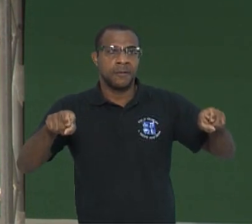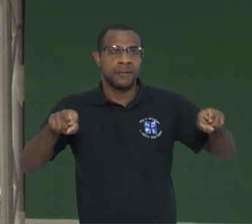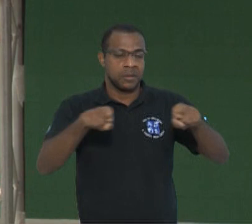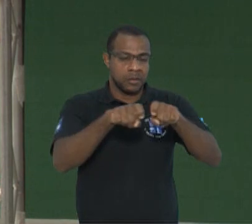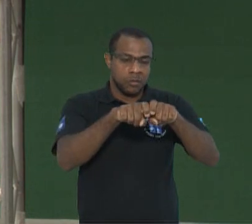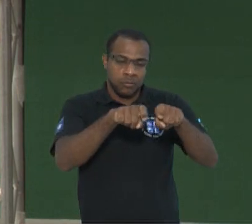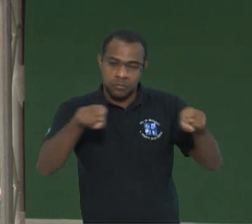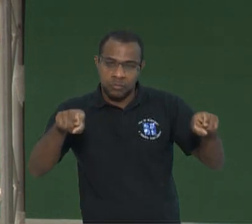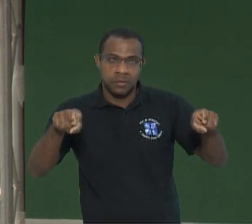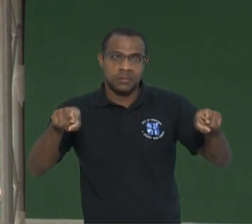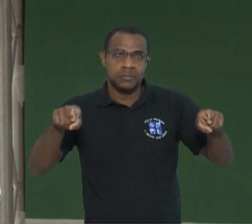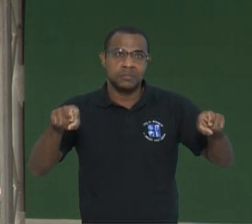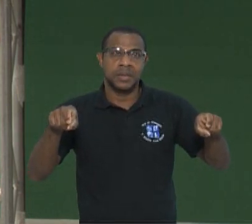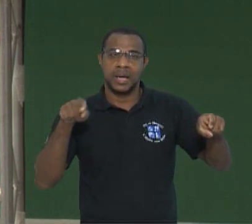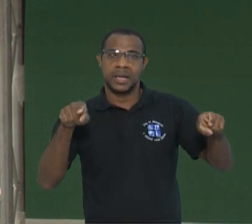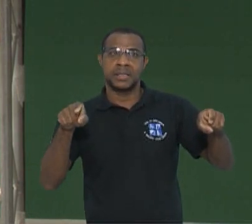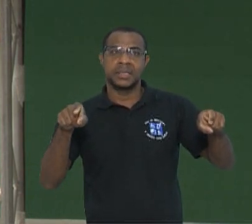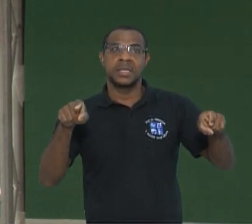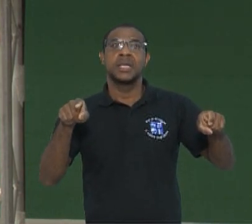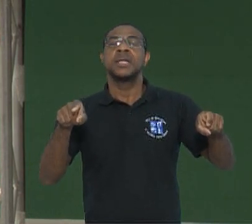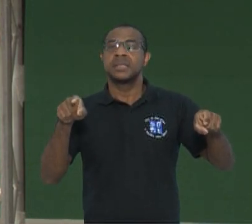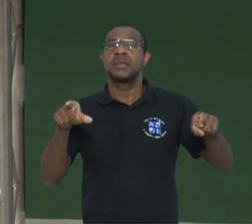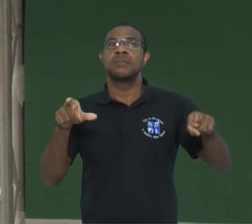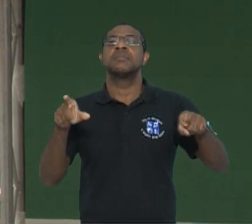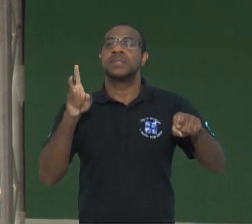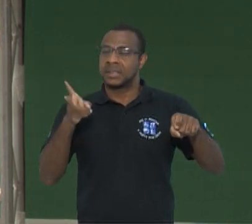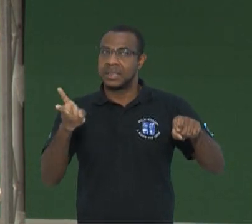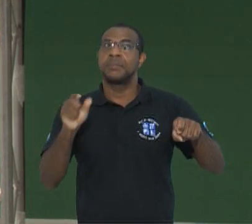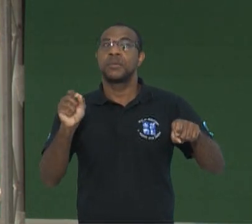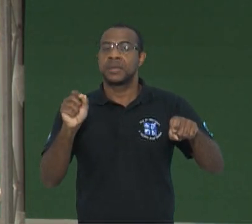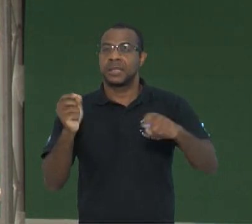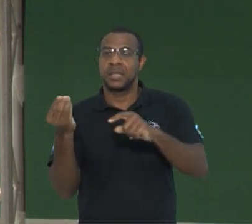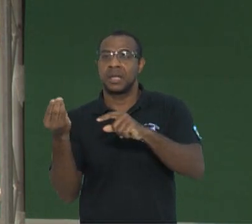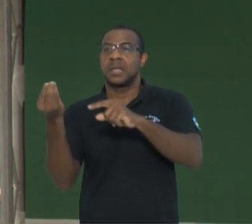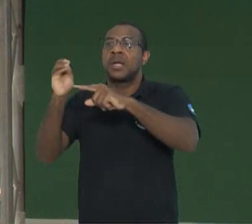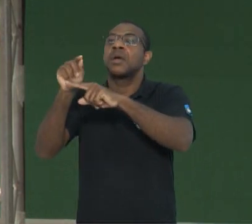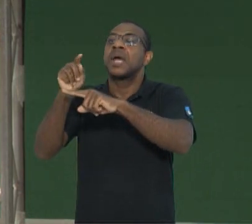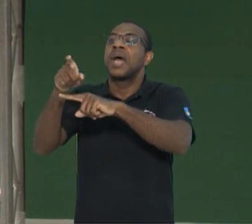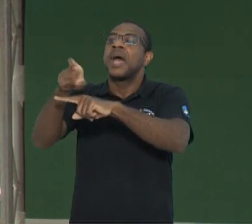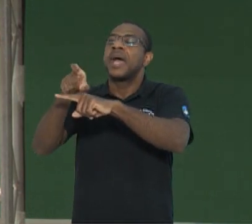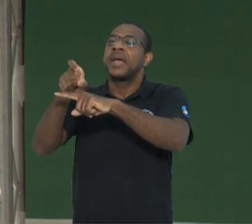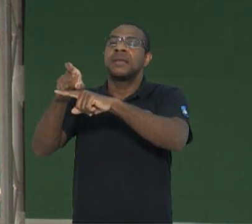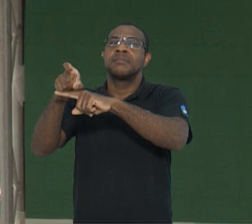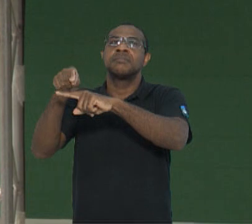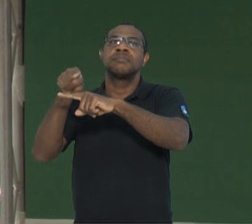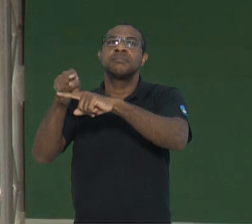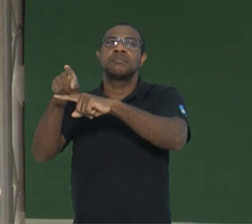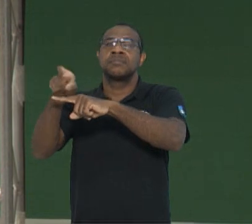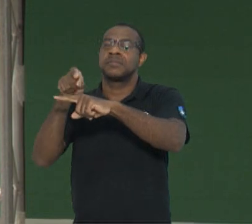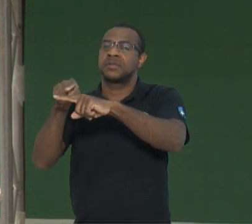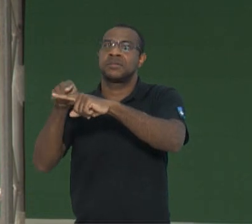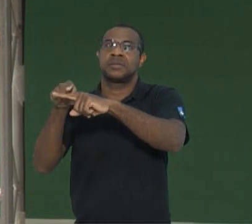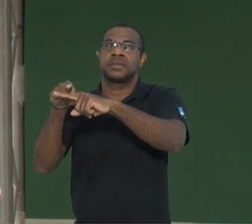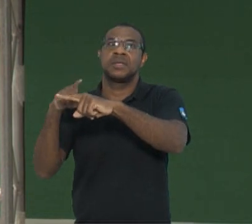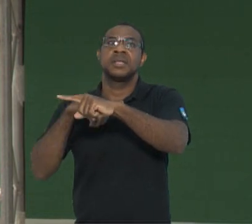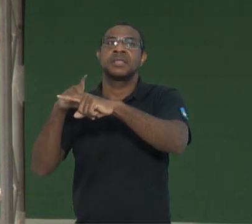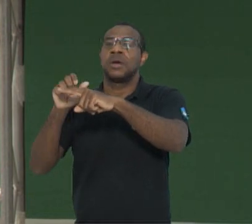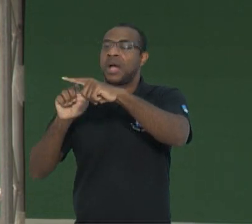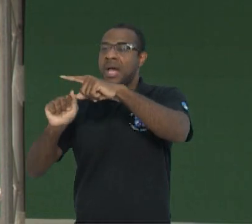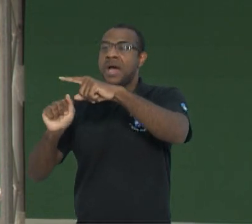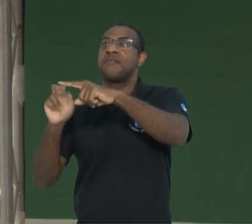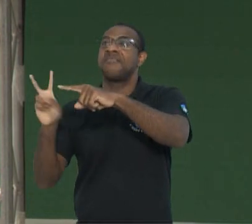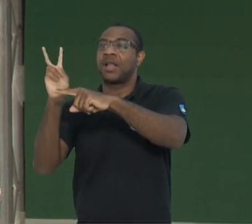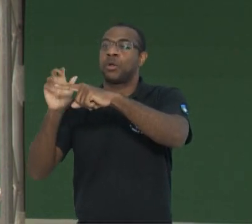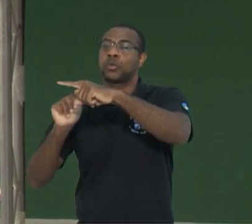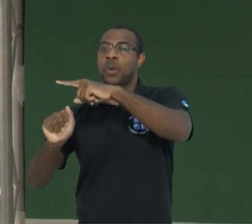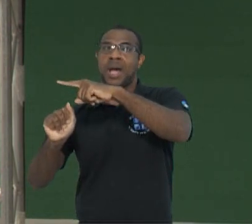focos e os vértices estão localizados sobre o eixo x. Então, aqui com certeza eu tenho o valor de a²